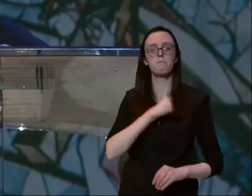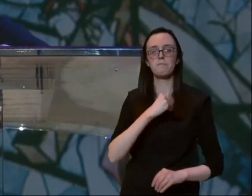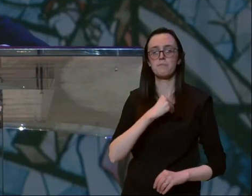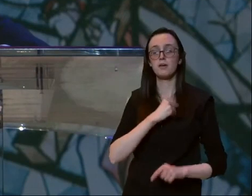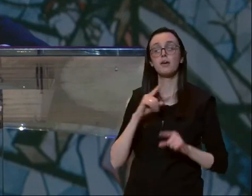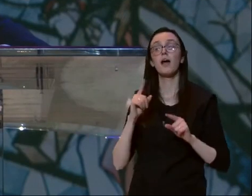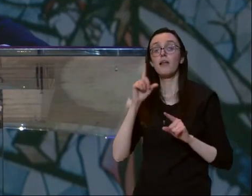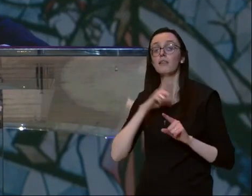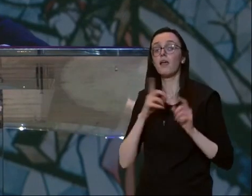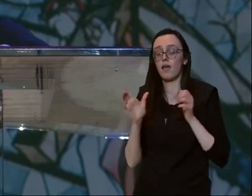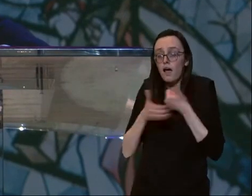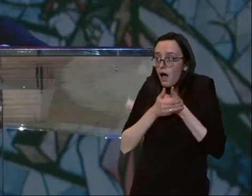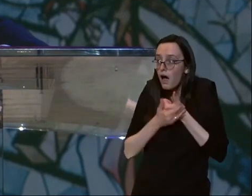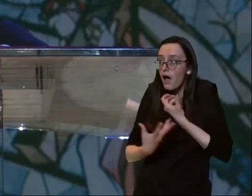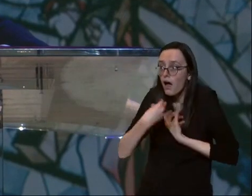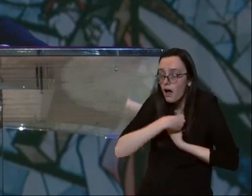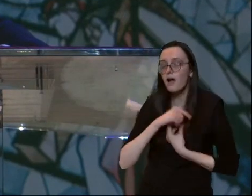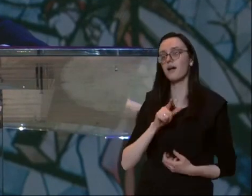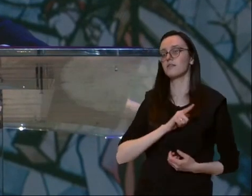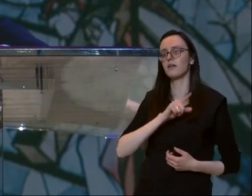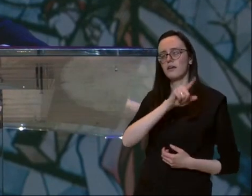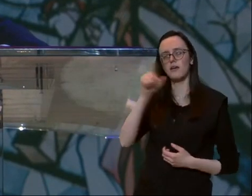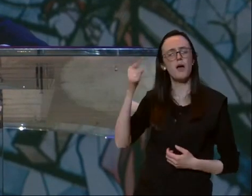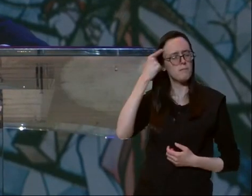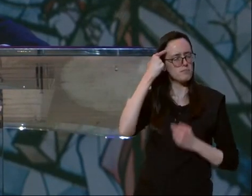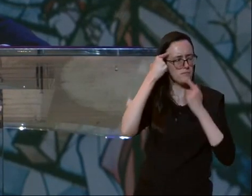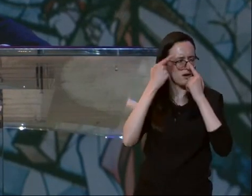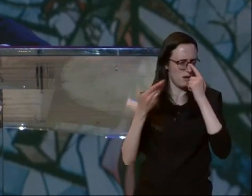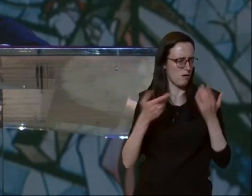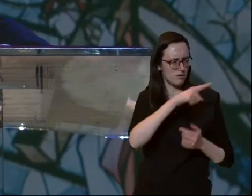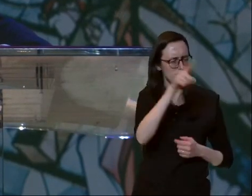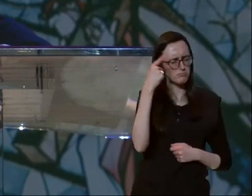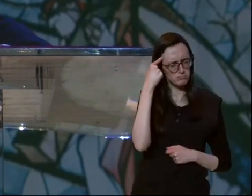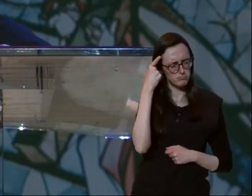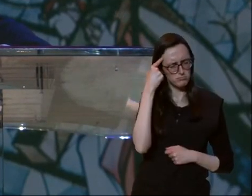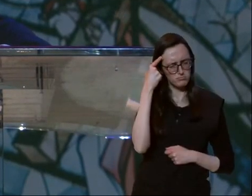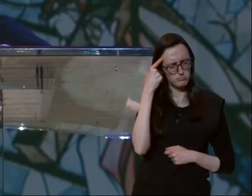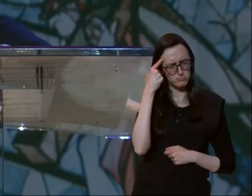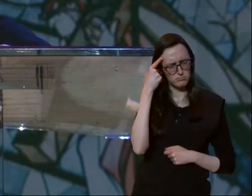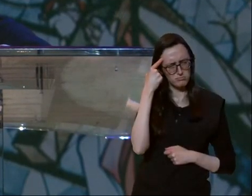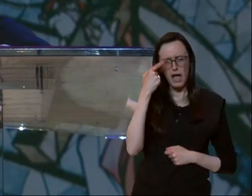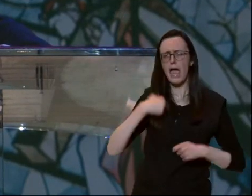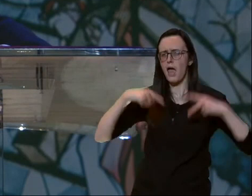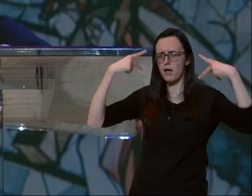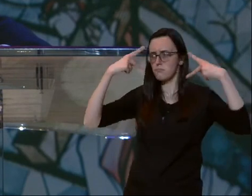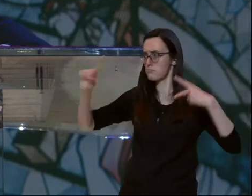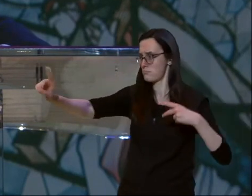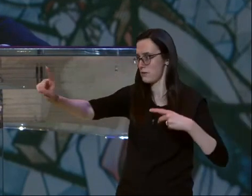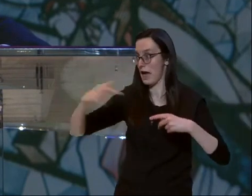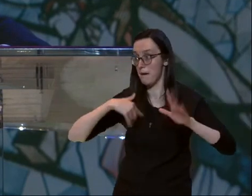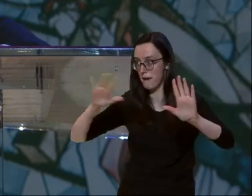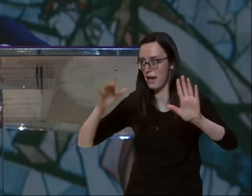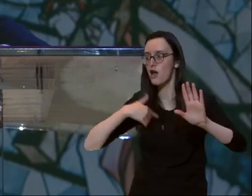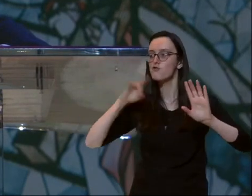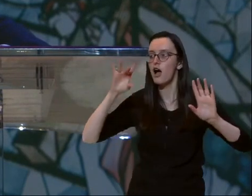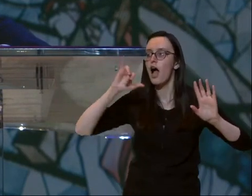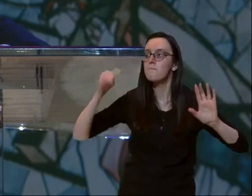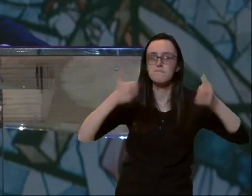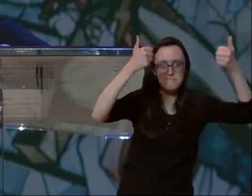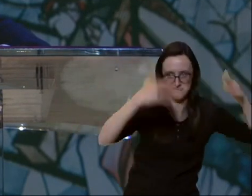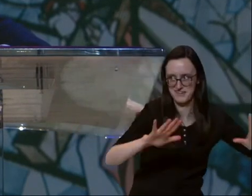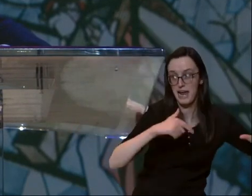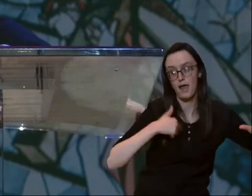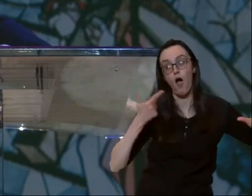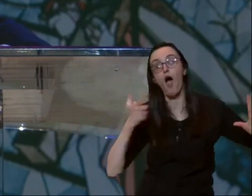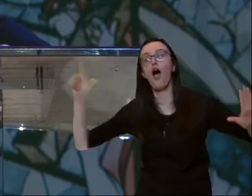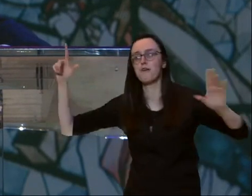porém. Queria que você pensasse nisso. Não é sobre isso que eu vou pegar, interessante, mas eu achei interessante